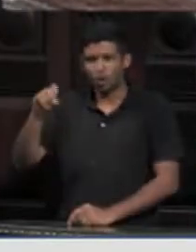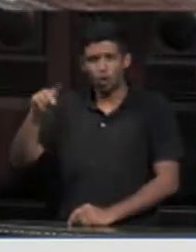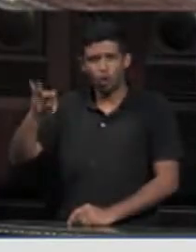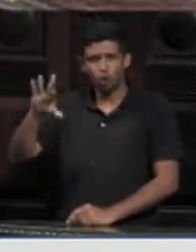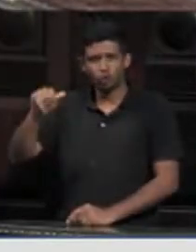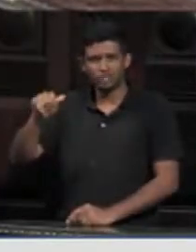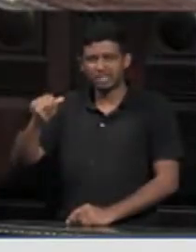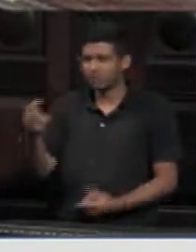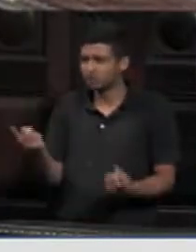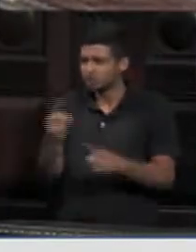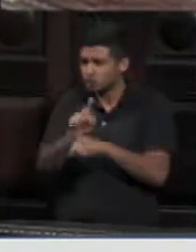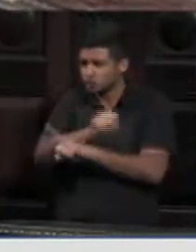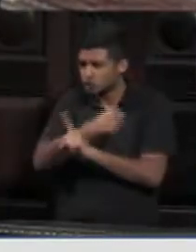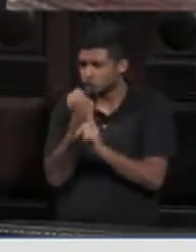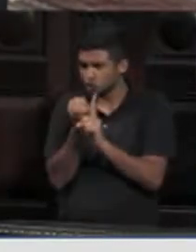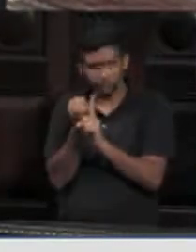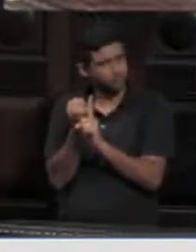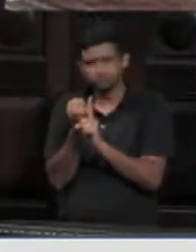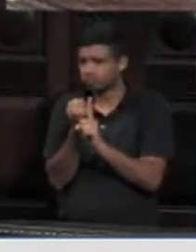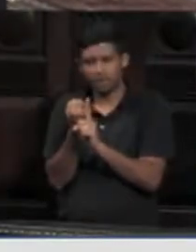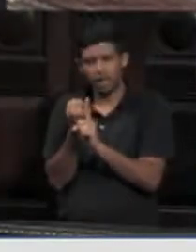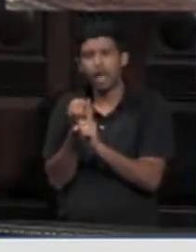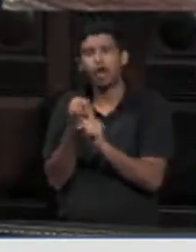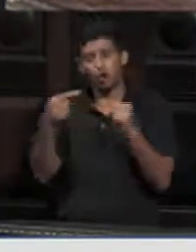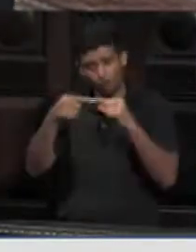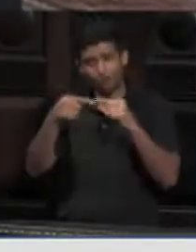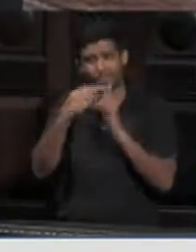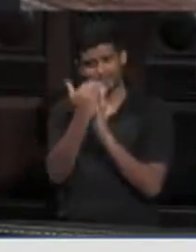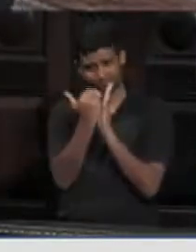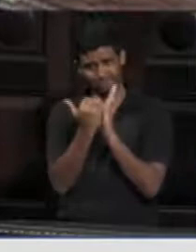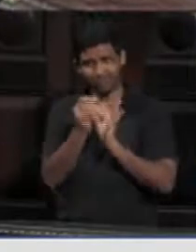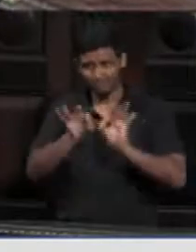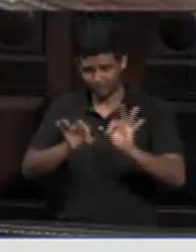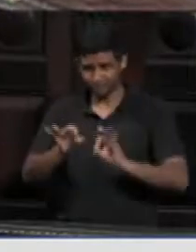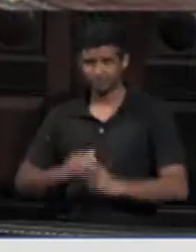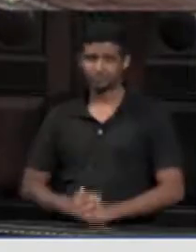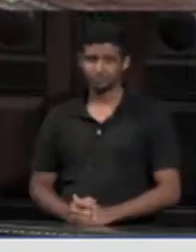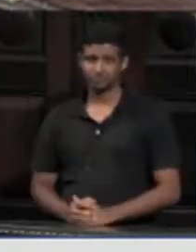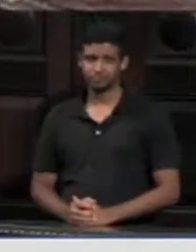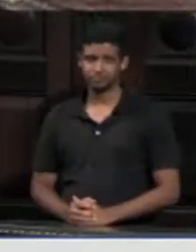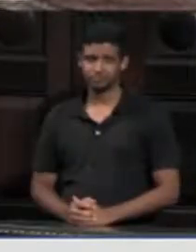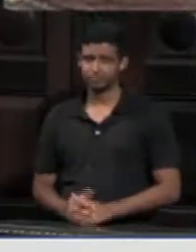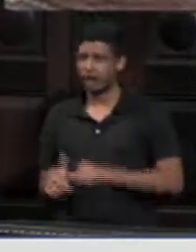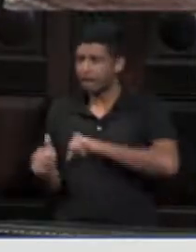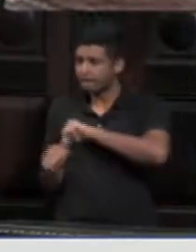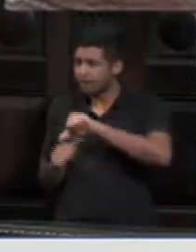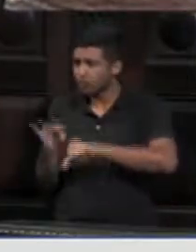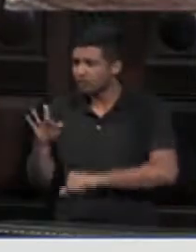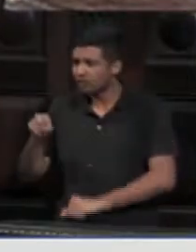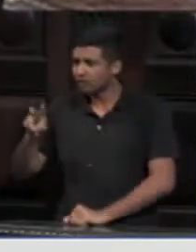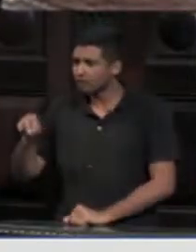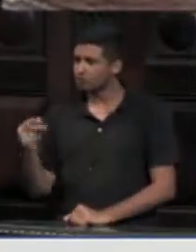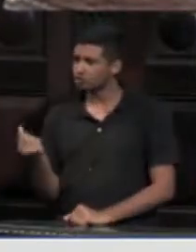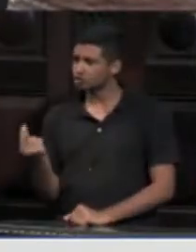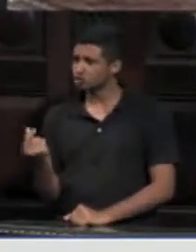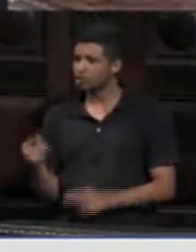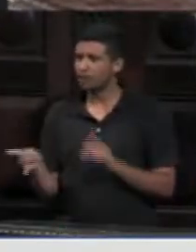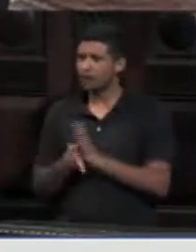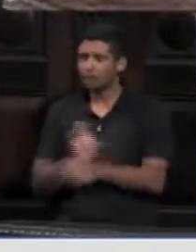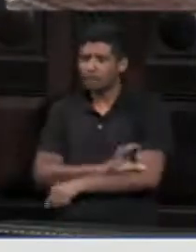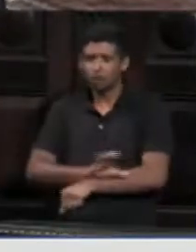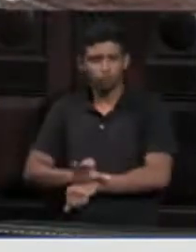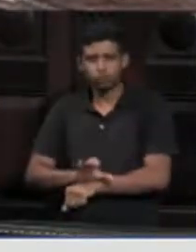Essa contrapartida, ela entra no projeto. Não muda o Fundo Estadual de Cultura, que hoje